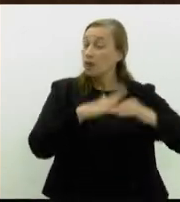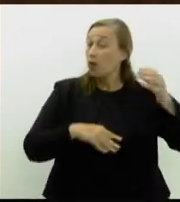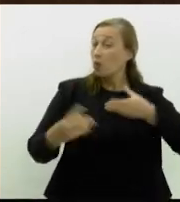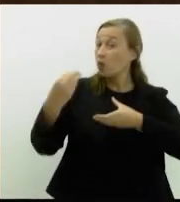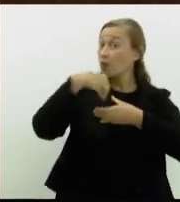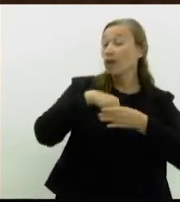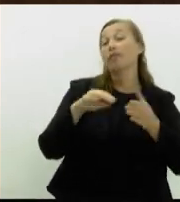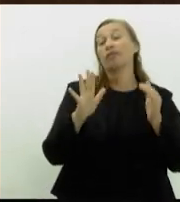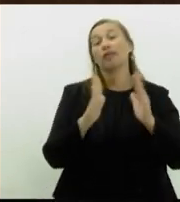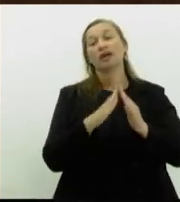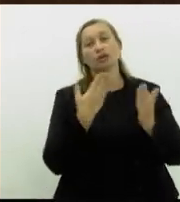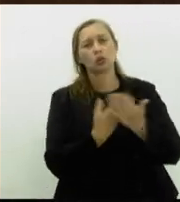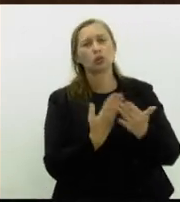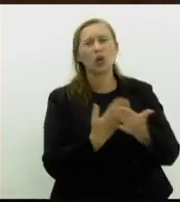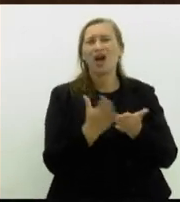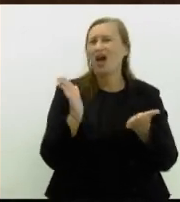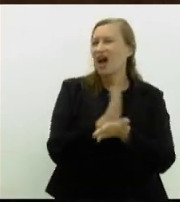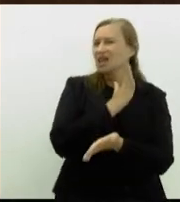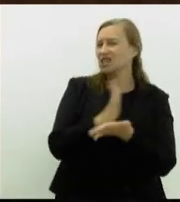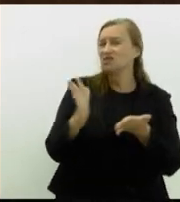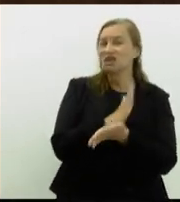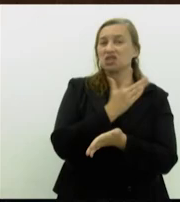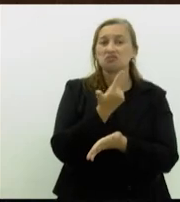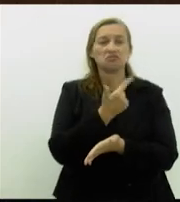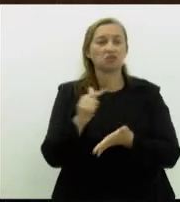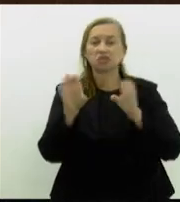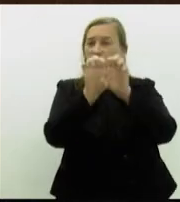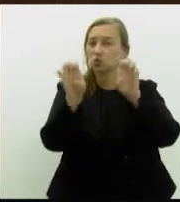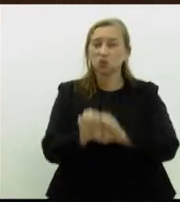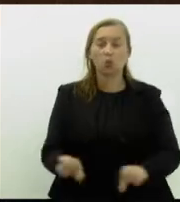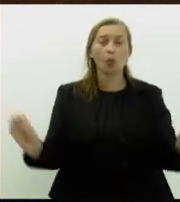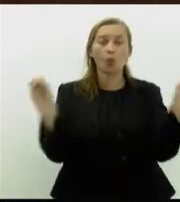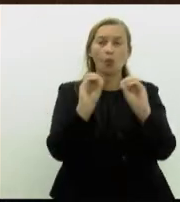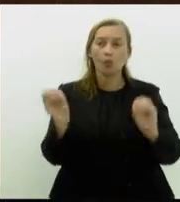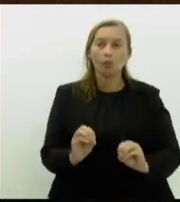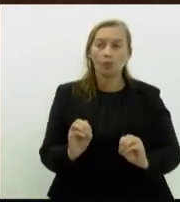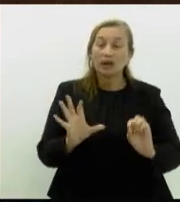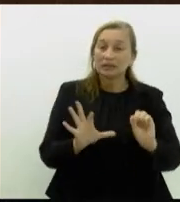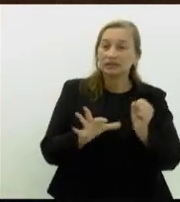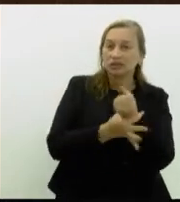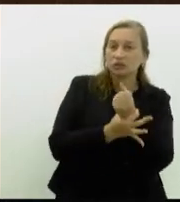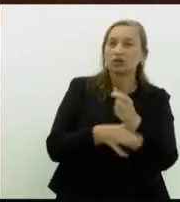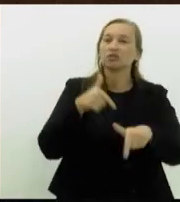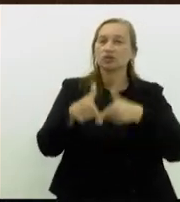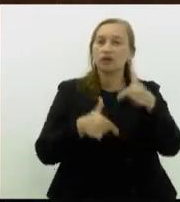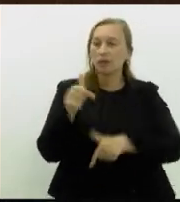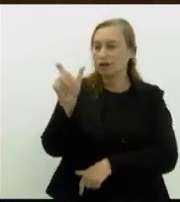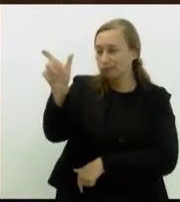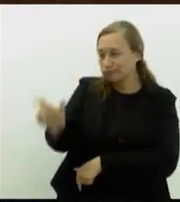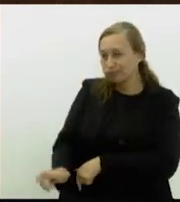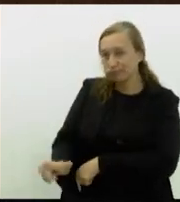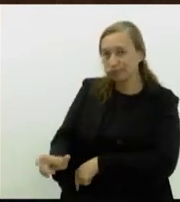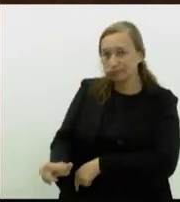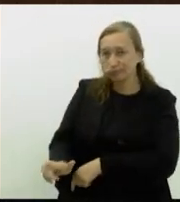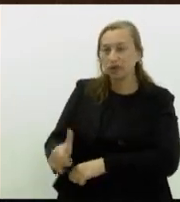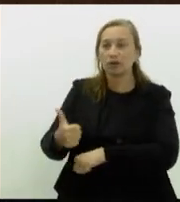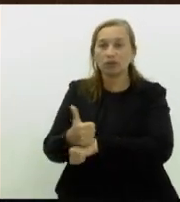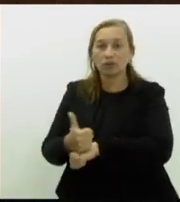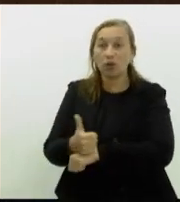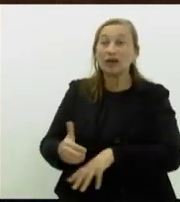às vezes sem qualquer infraestrutura que garanta o bom trabalho desse profissional. Então,